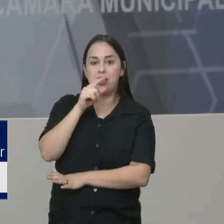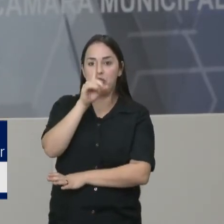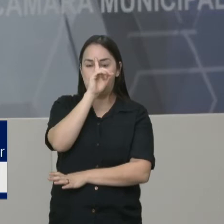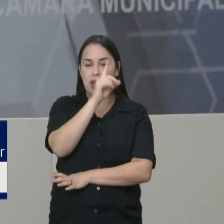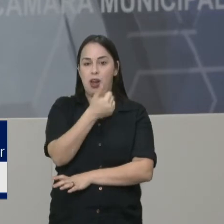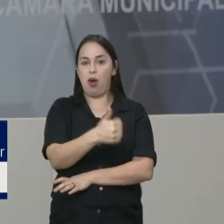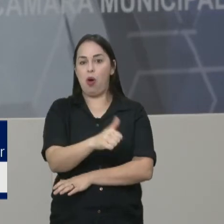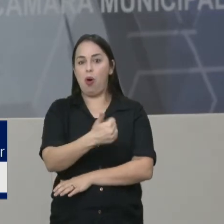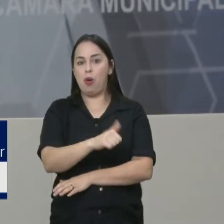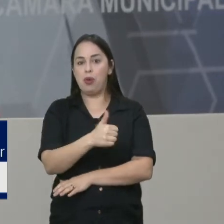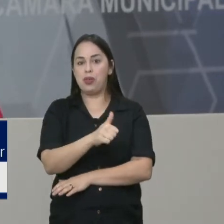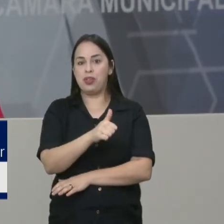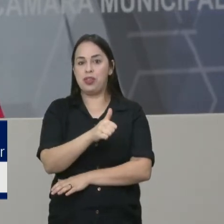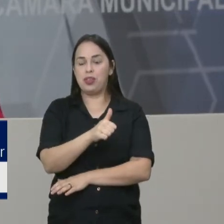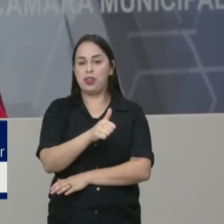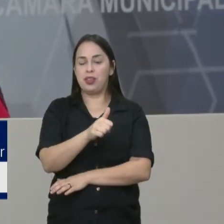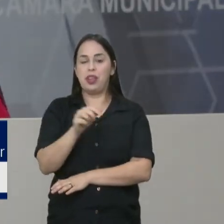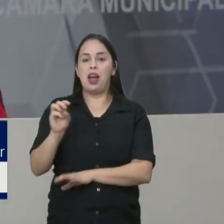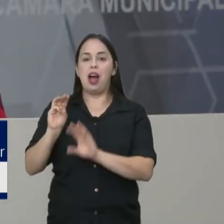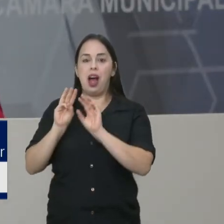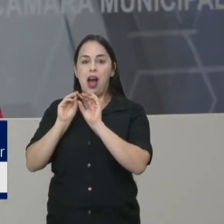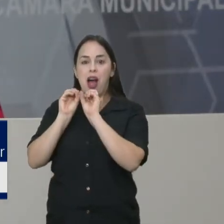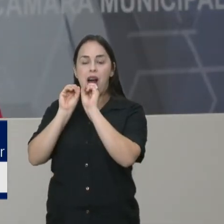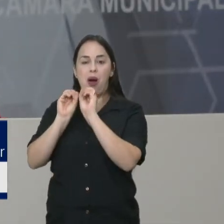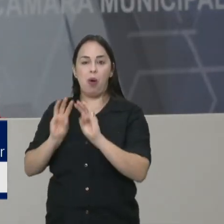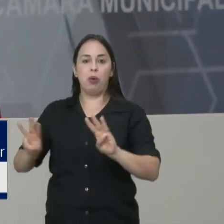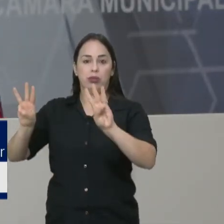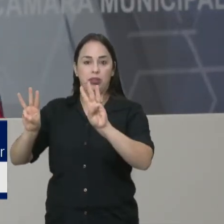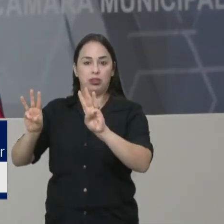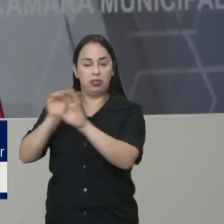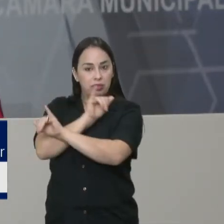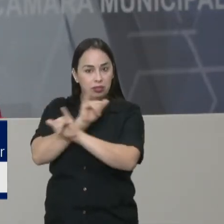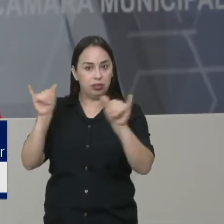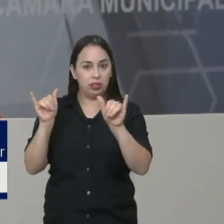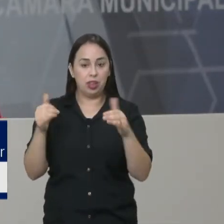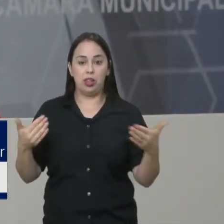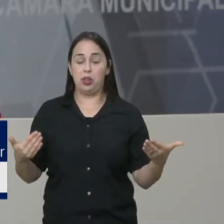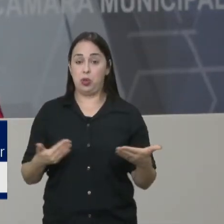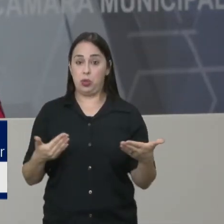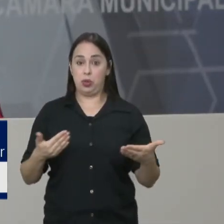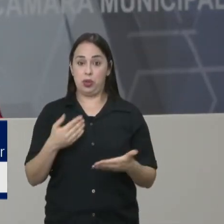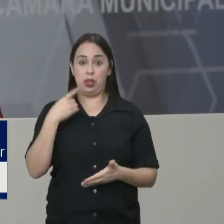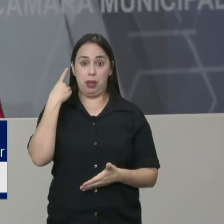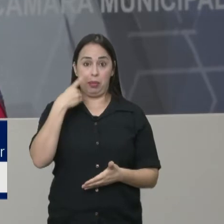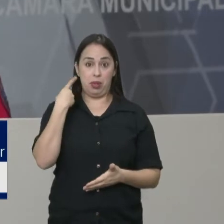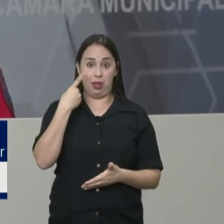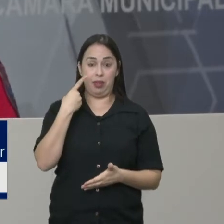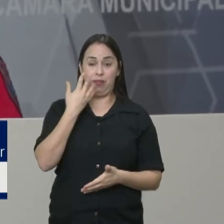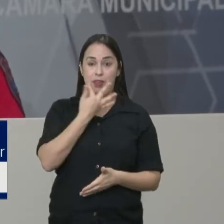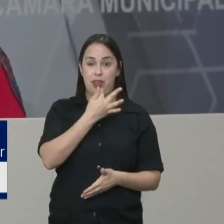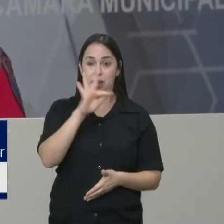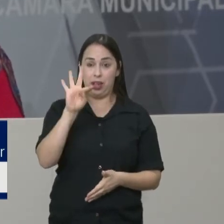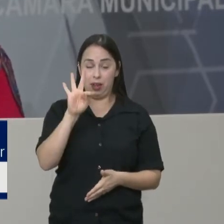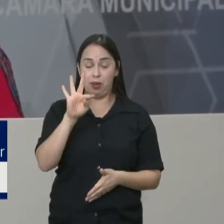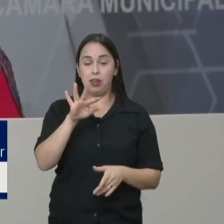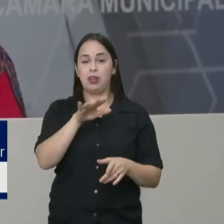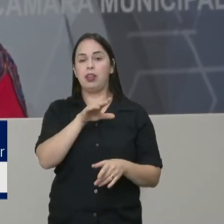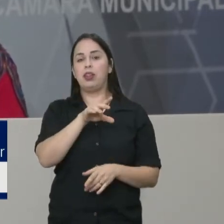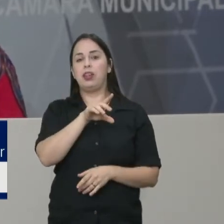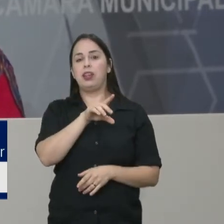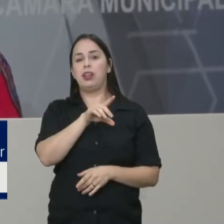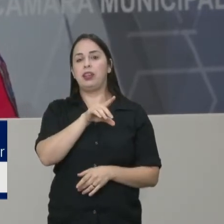11/10, declarado pela ONU. E no dia de hoje, o deputado federal Alencar